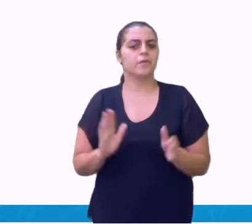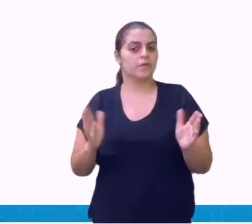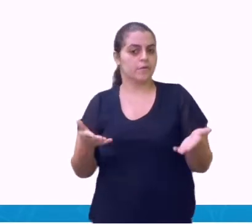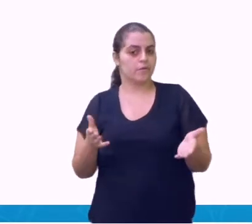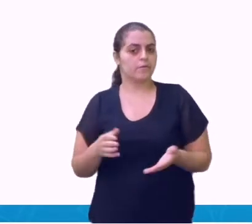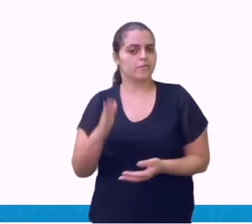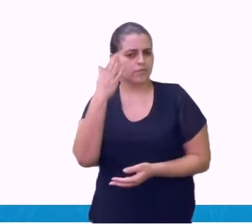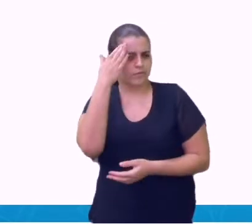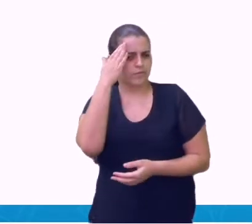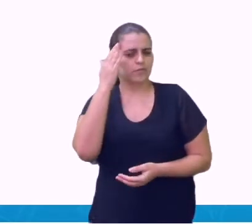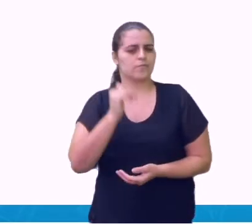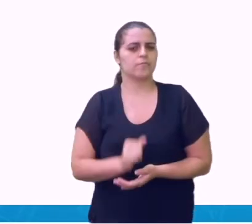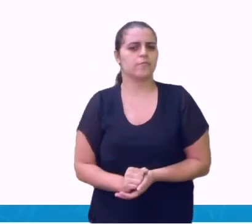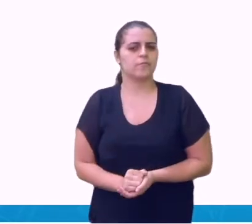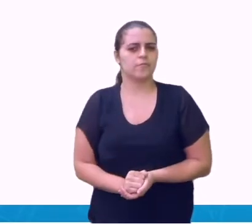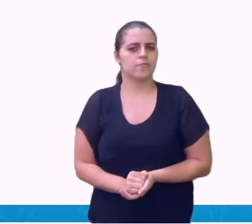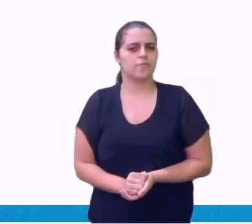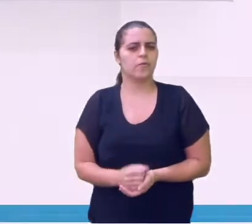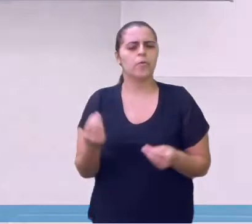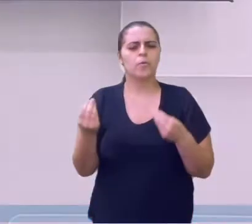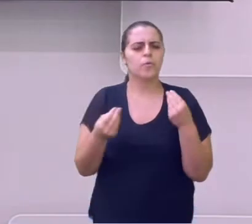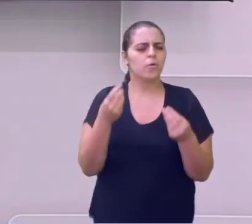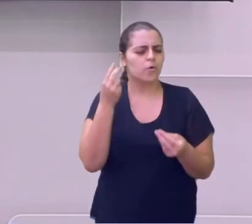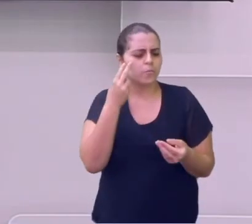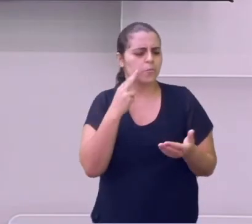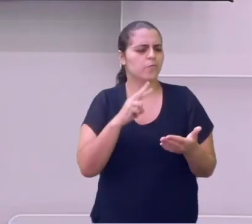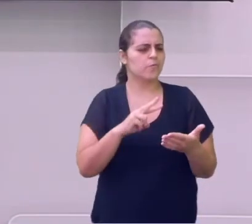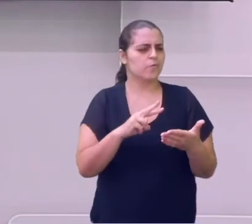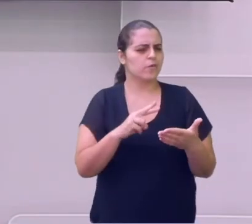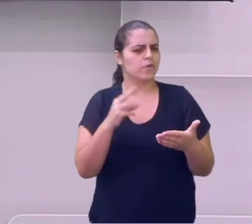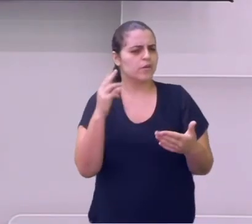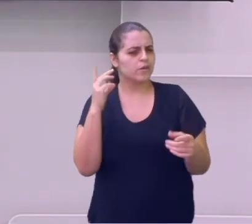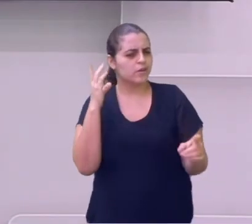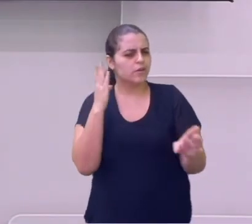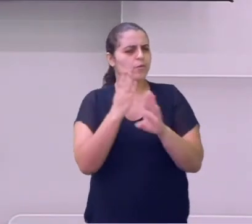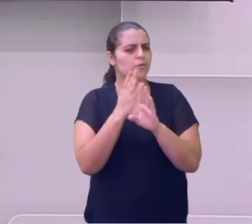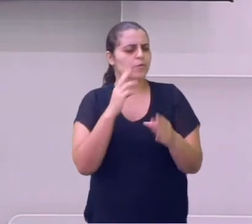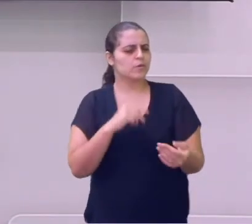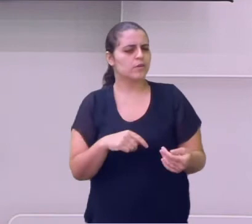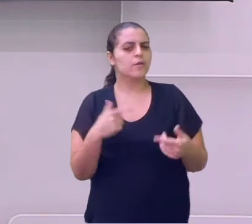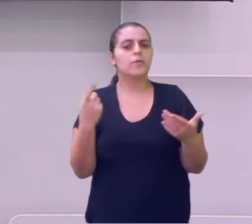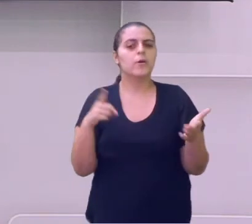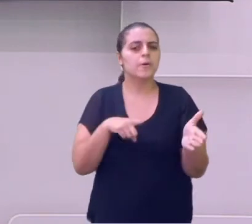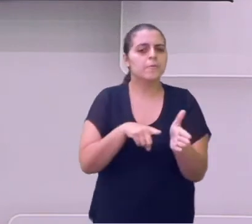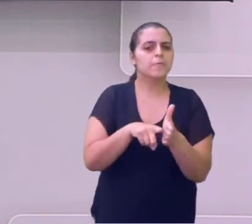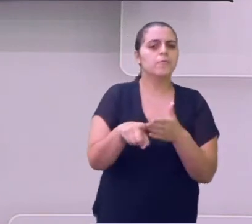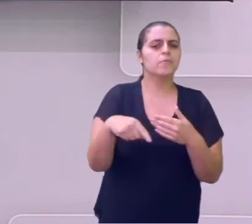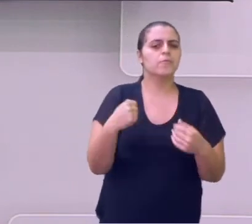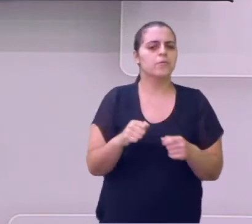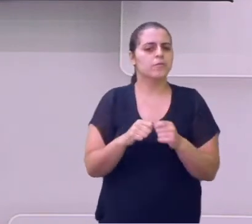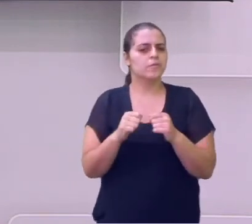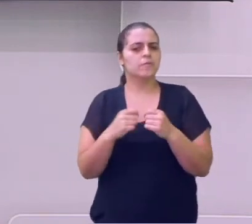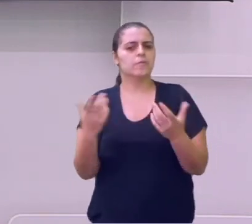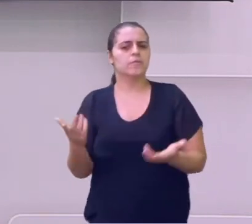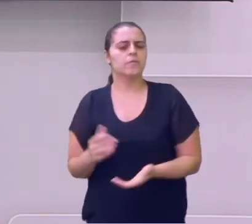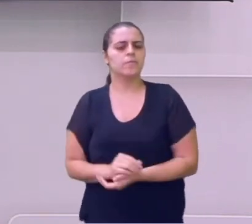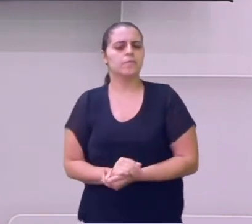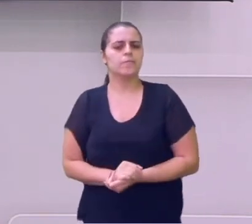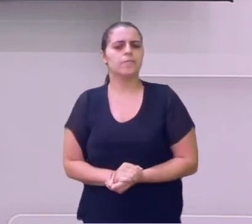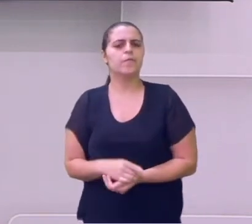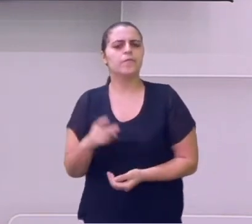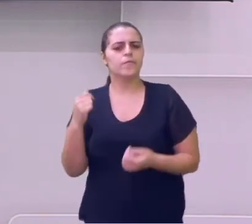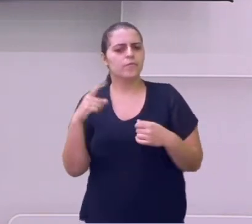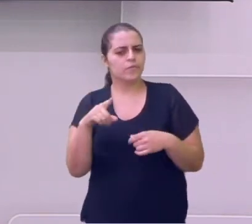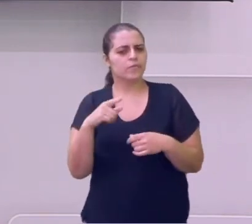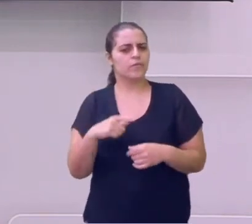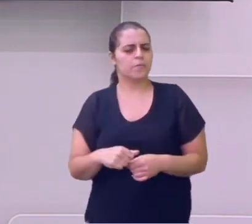que vocês já entenderam como analisar, né, identificar qual operação utilizar na situação problema,